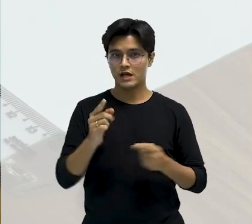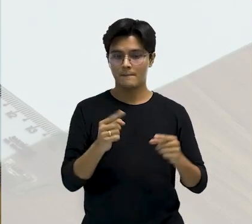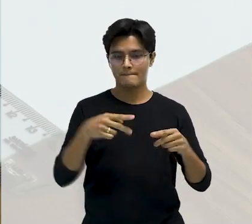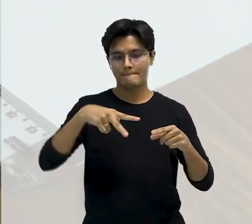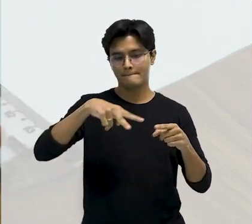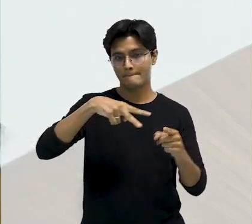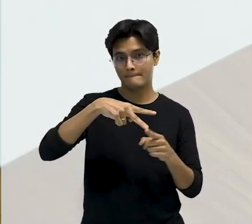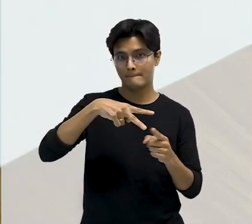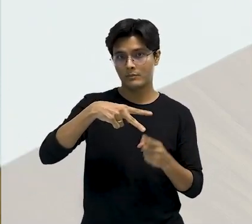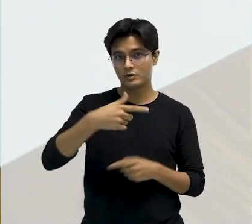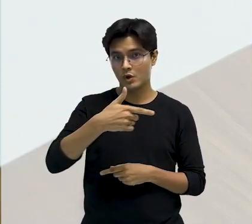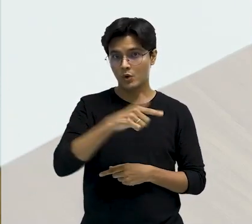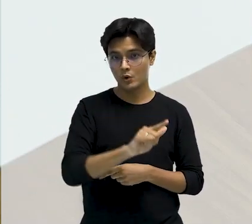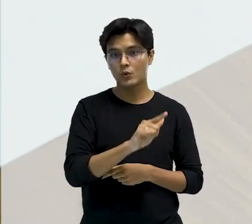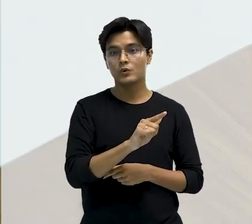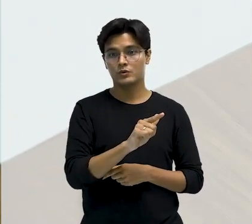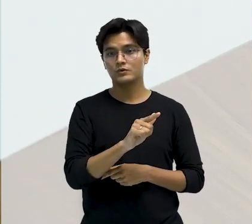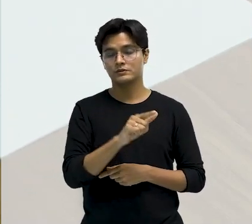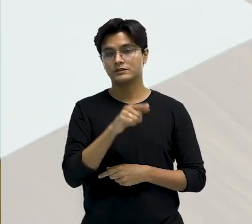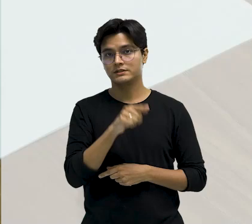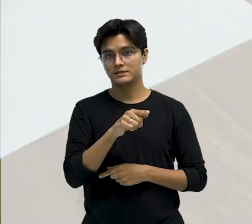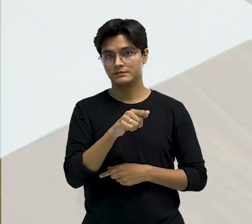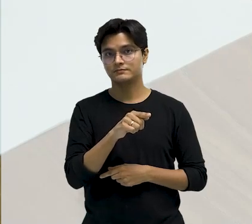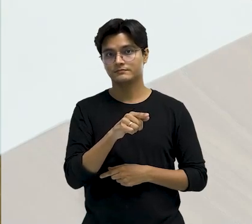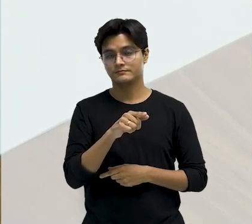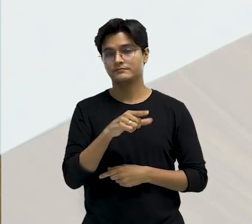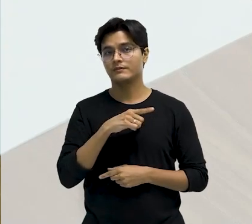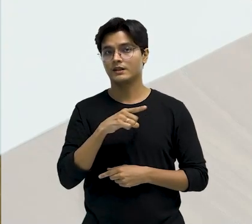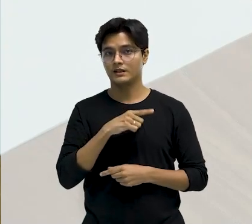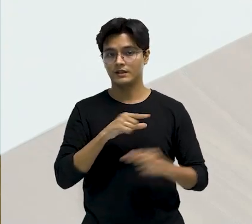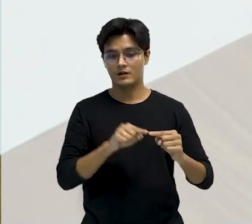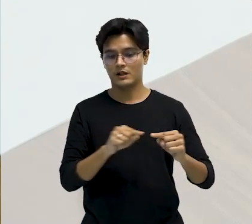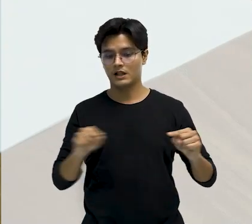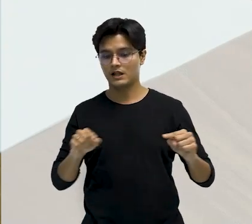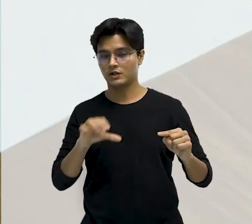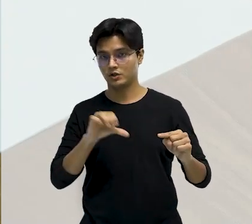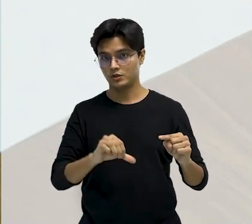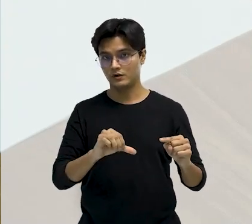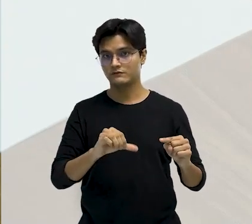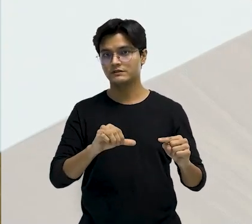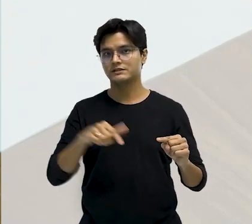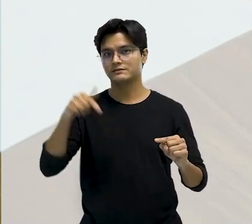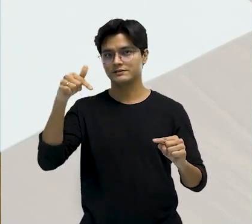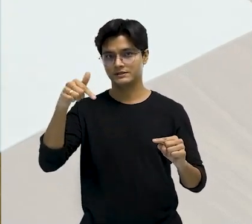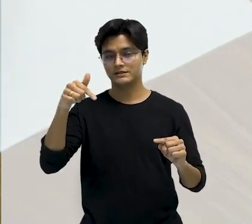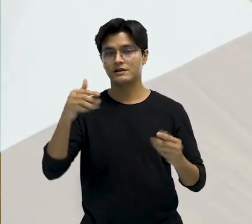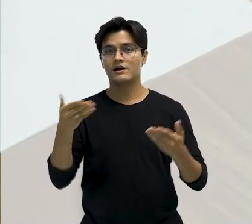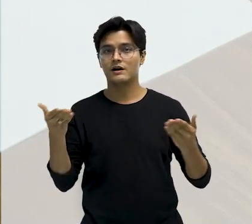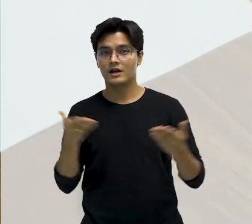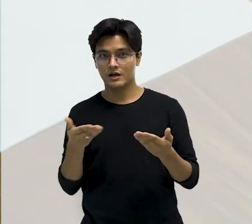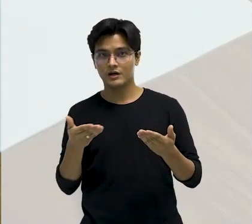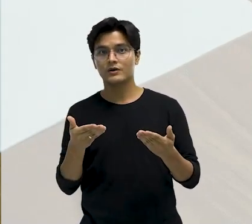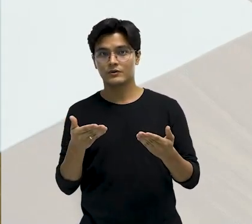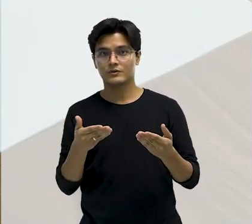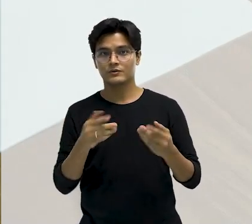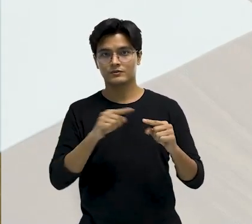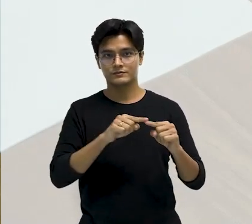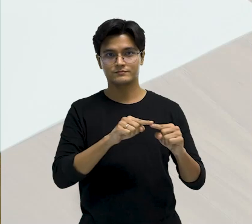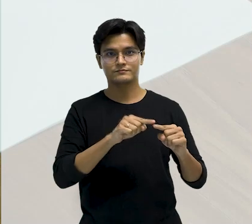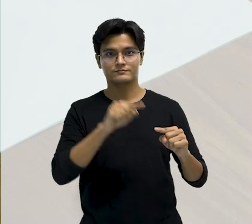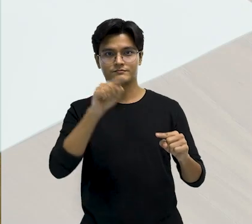um dos segmentos. Temos aqui o lado igual a 9, o lado igual a 7. Agora eu vou pegar o lado igual a